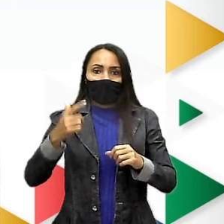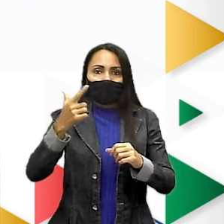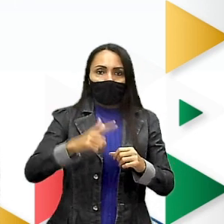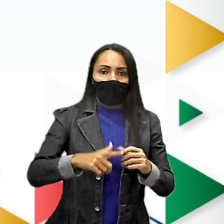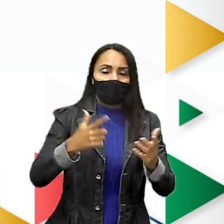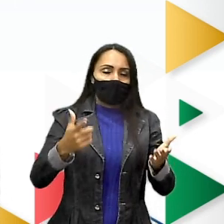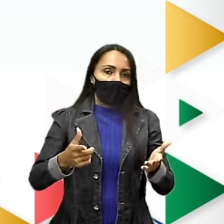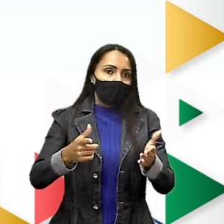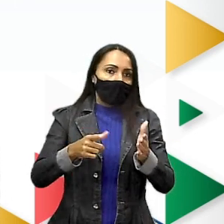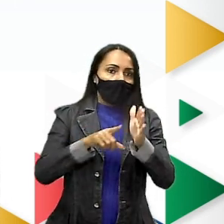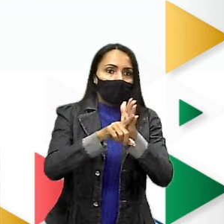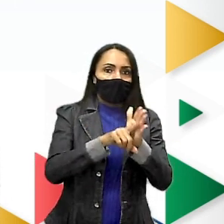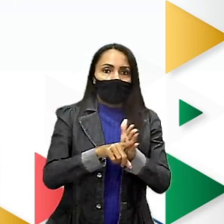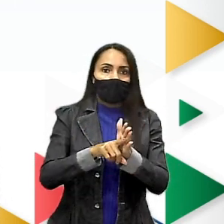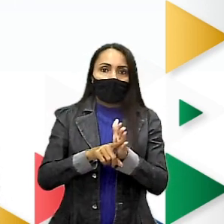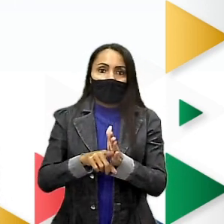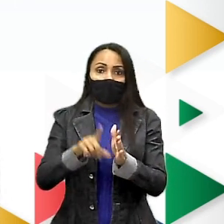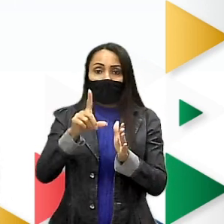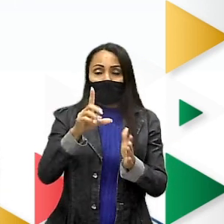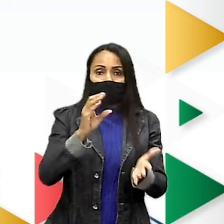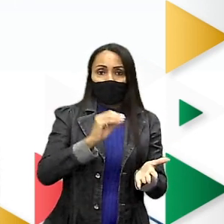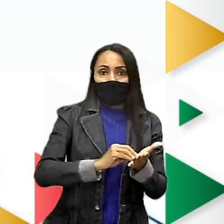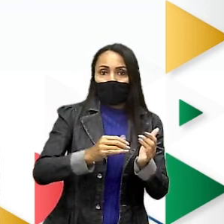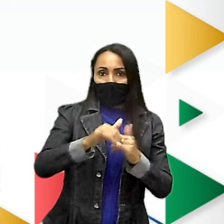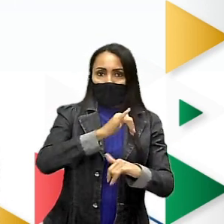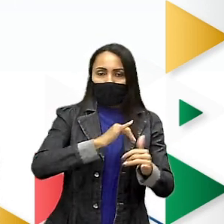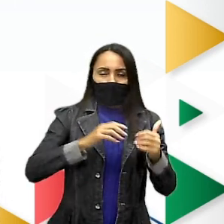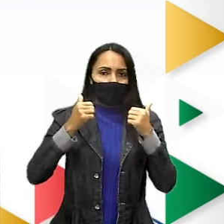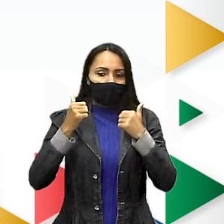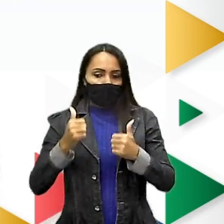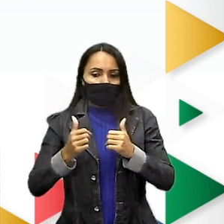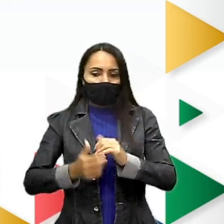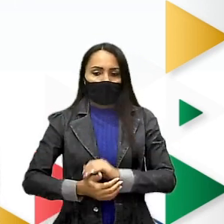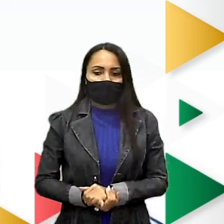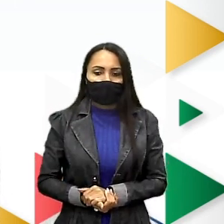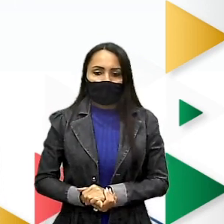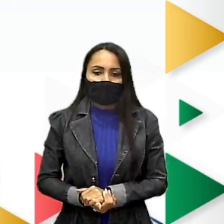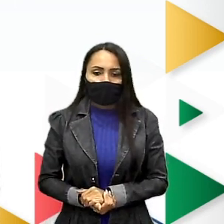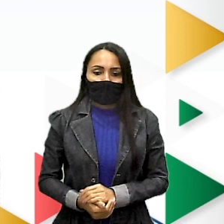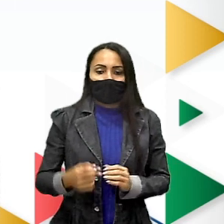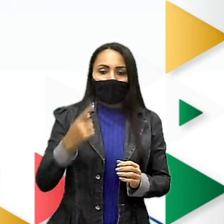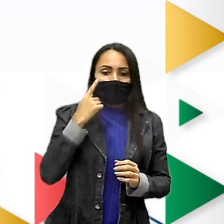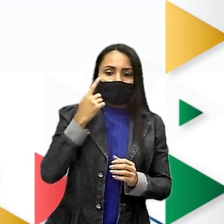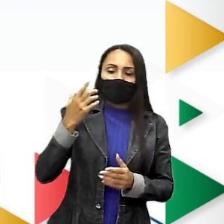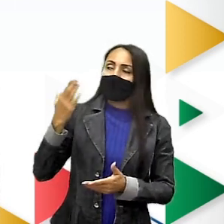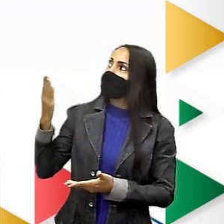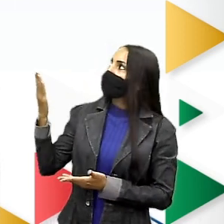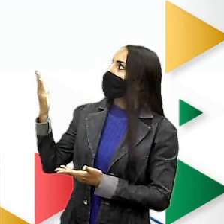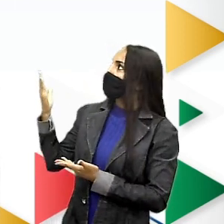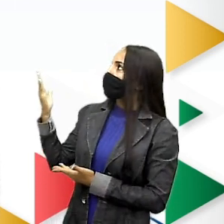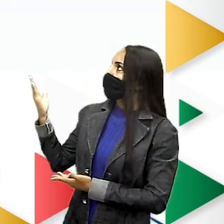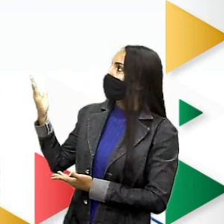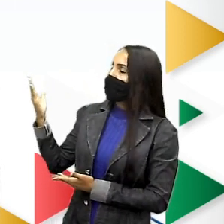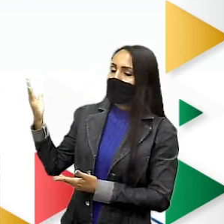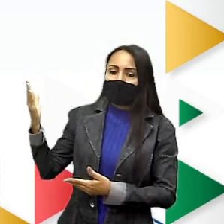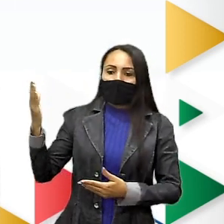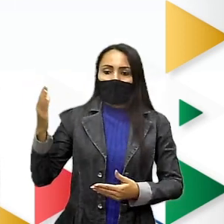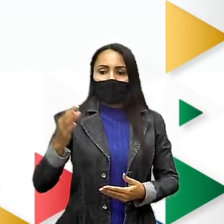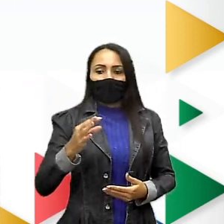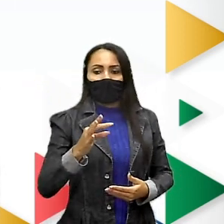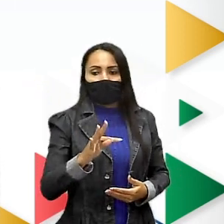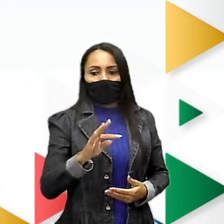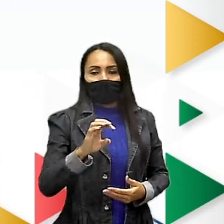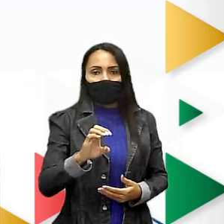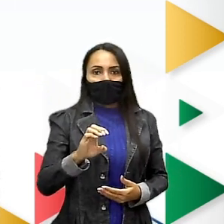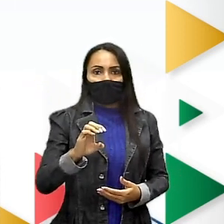poder você não ficar com falta de energia, tá bom? Aí, essa é a termoelétrica, ou a